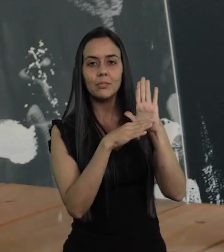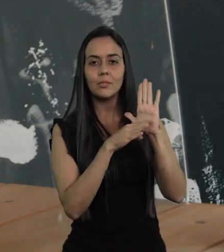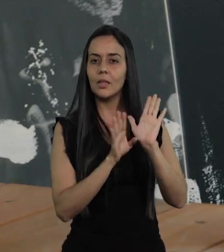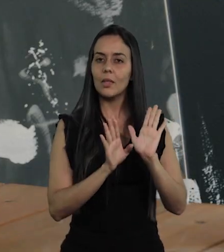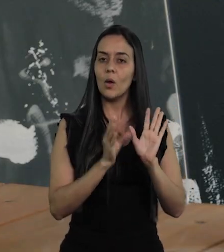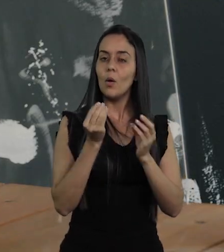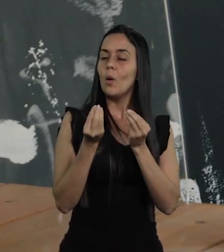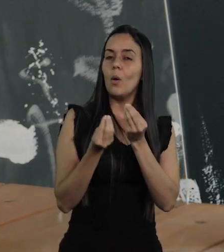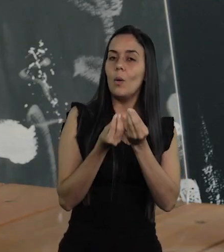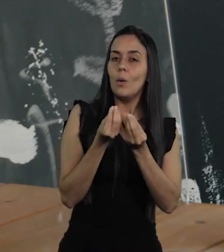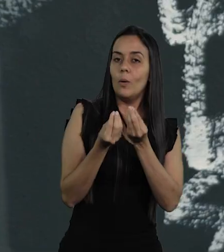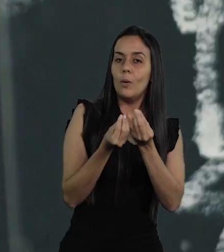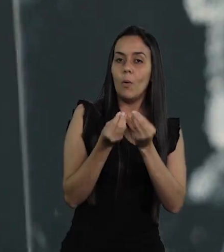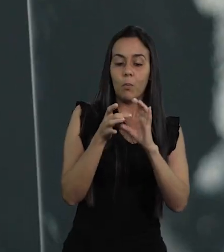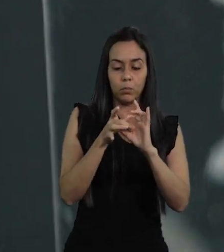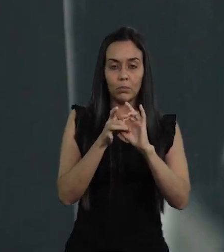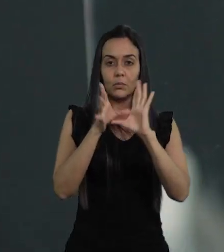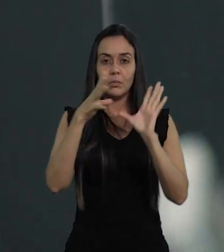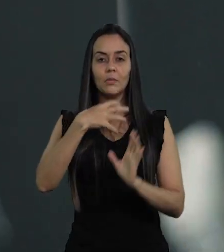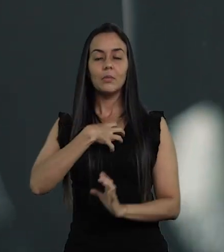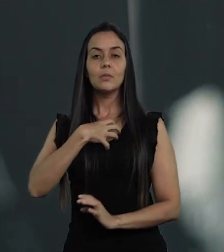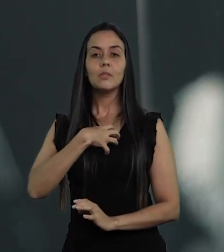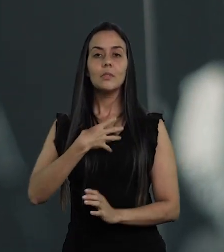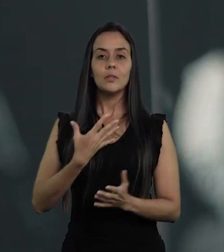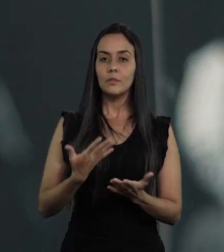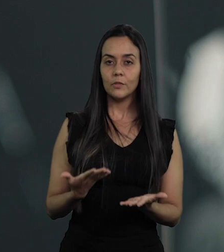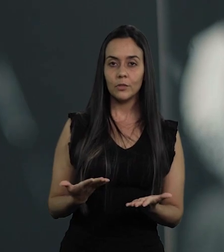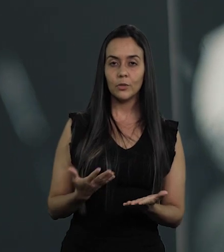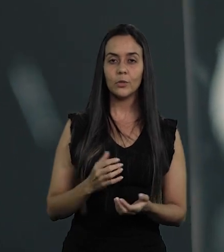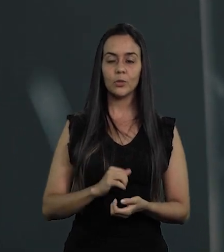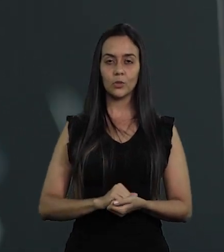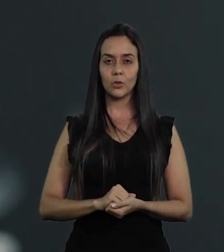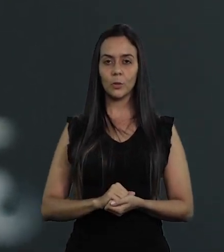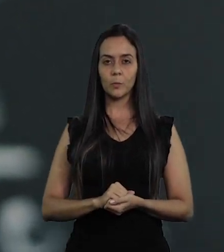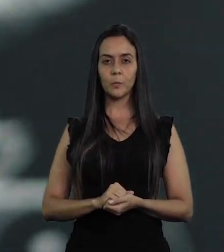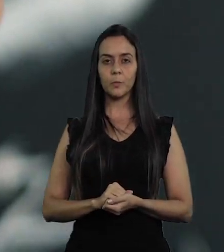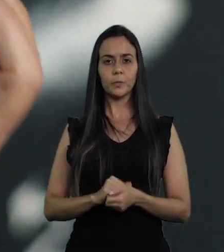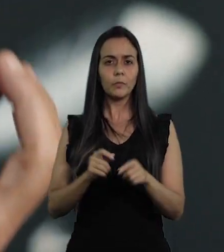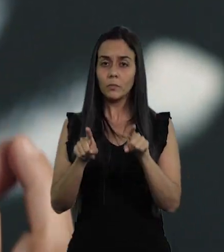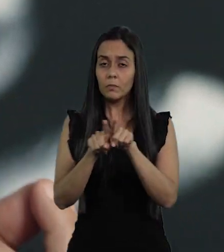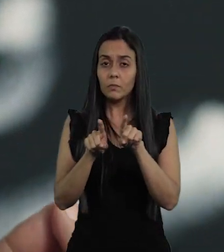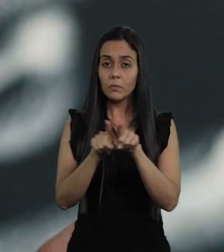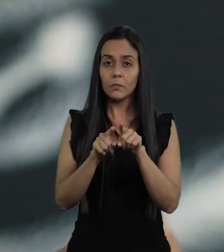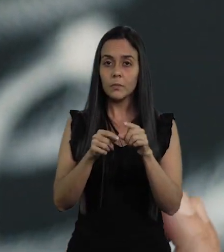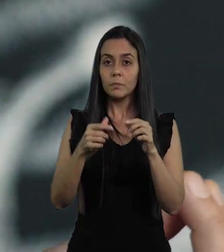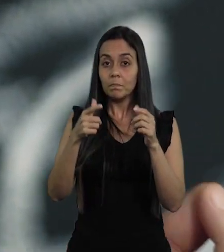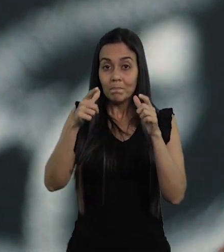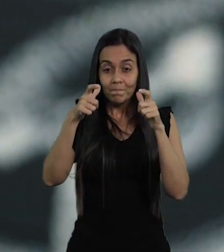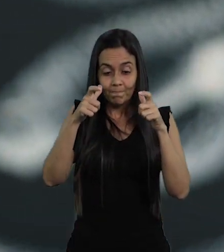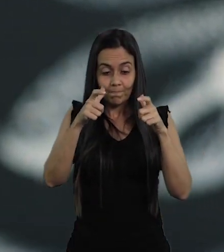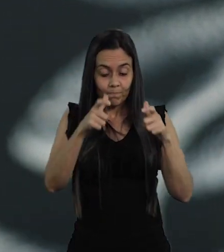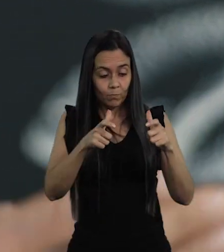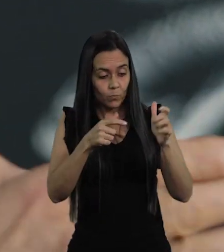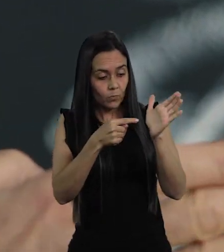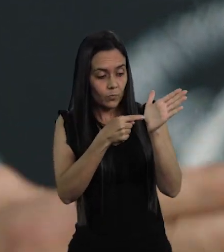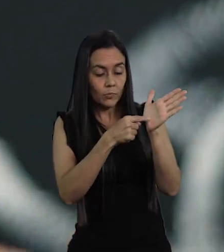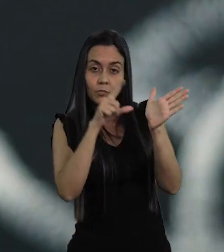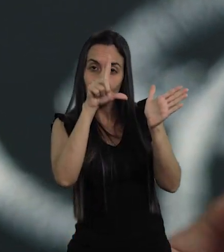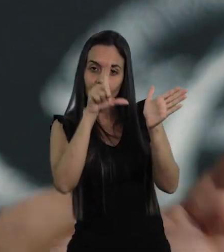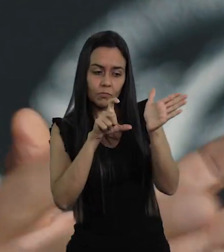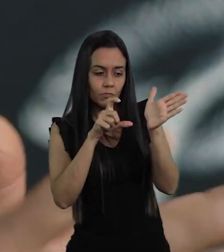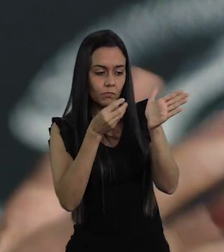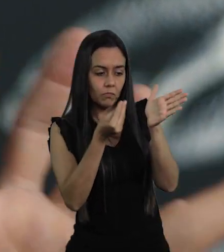mais caracterizado e mais aceito, vamos dizer, entre aspas, entendível, para um outro.